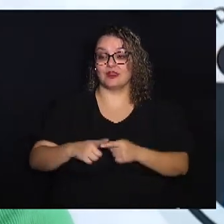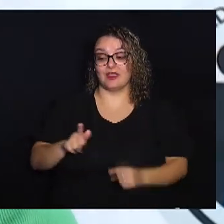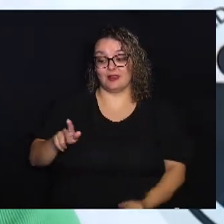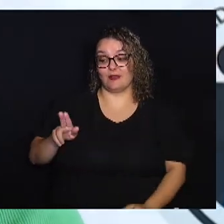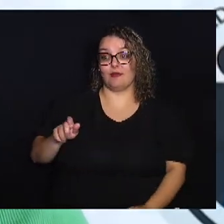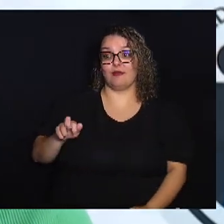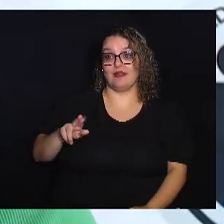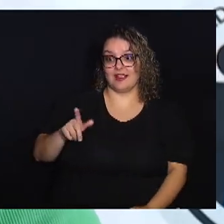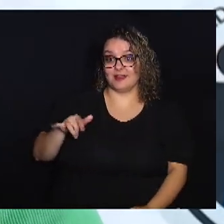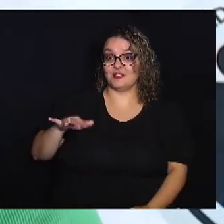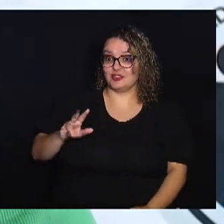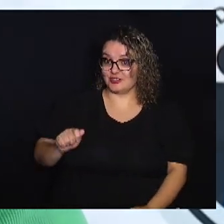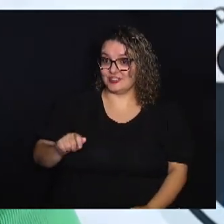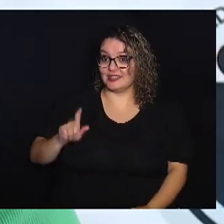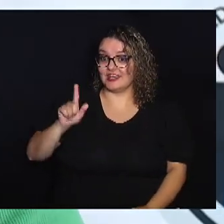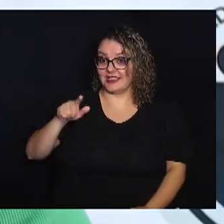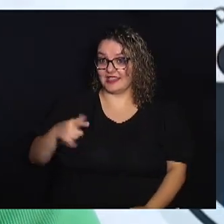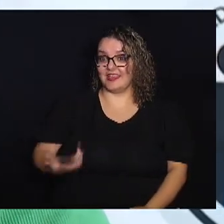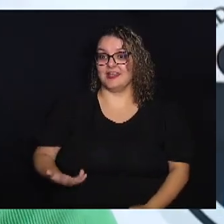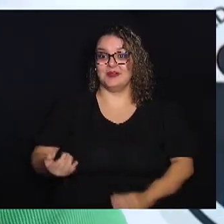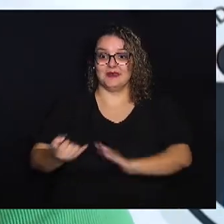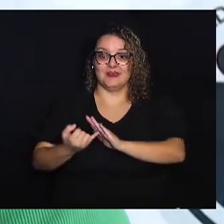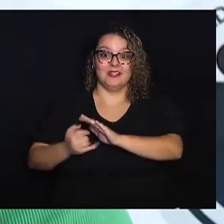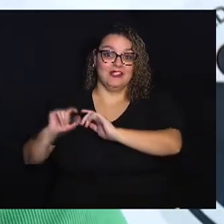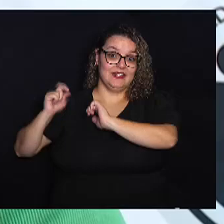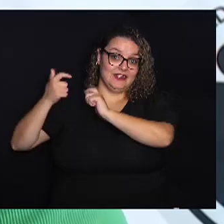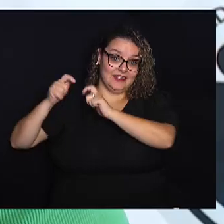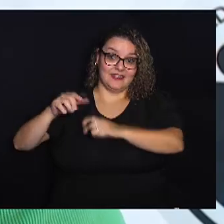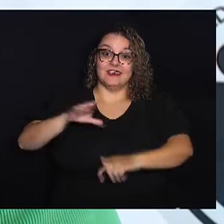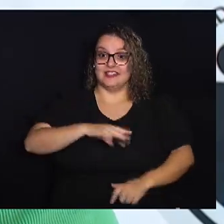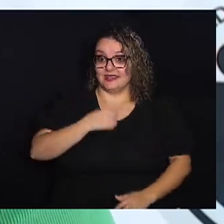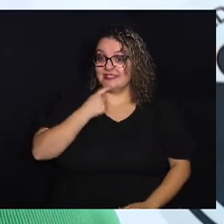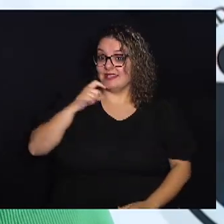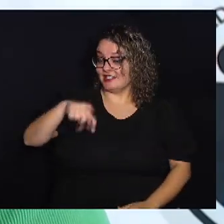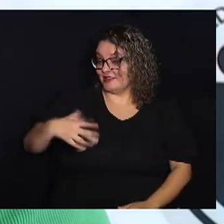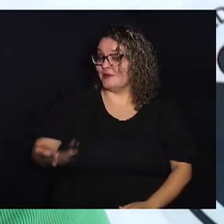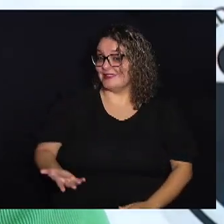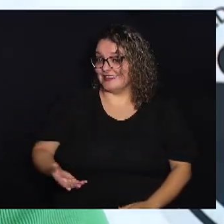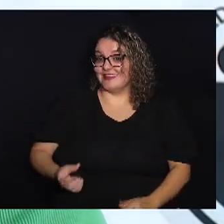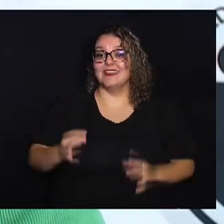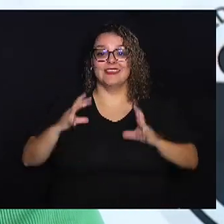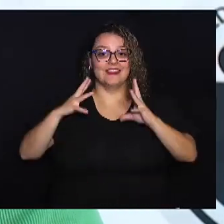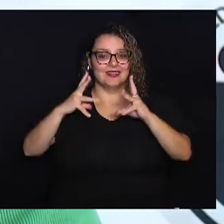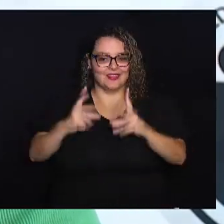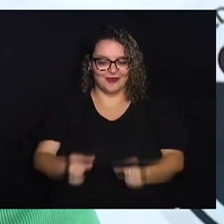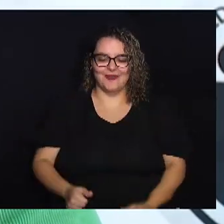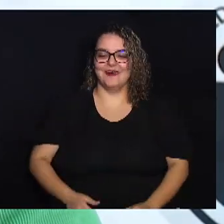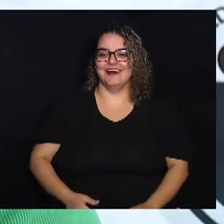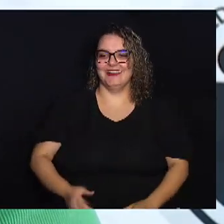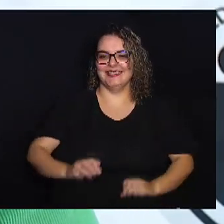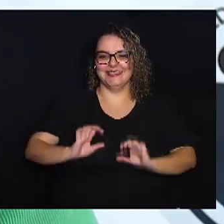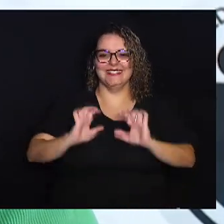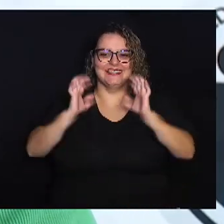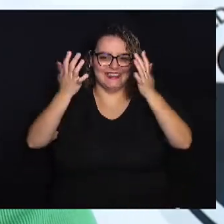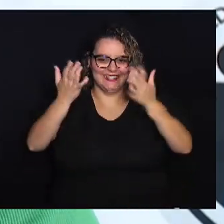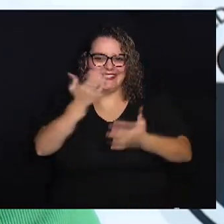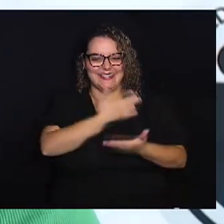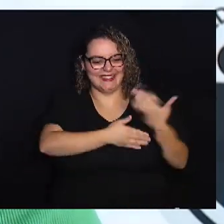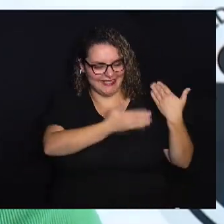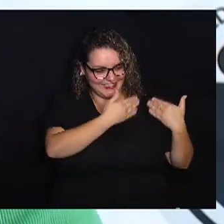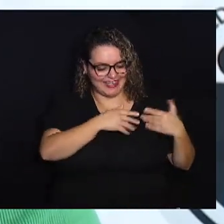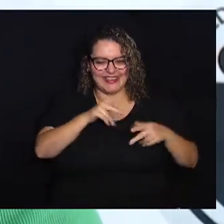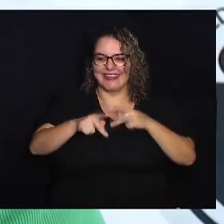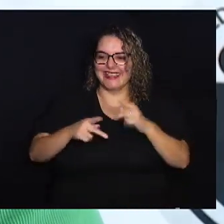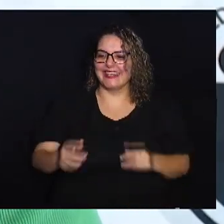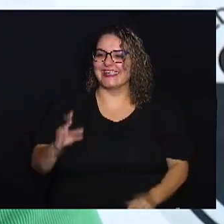ela é uma instituição muito tradicional aqui da cidade e todas as festas anteriores a gente teve um público